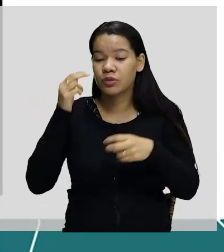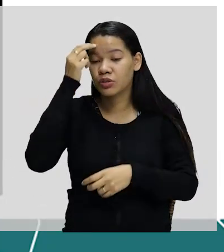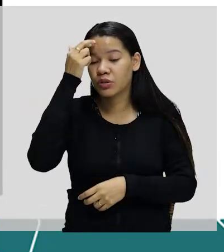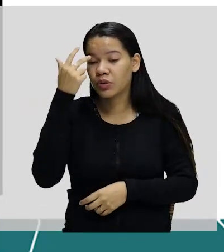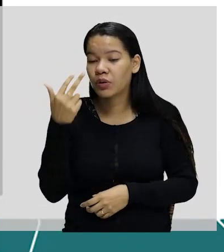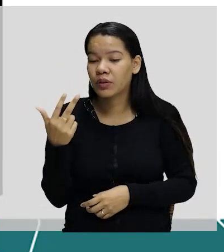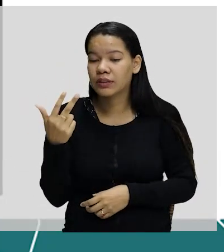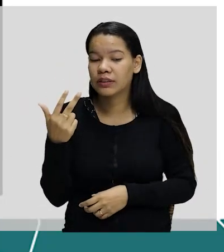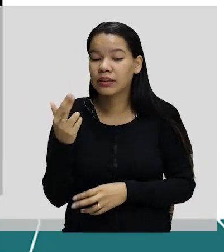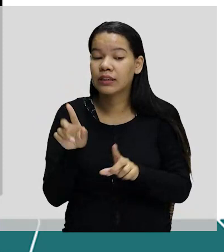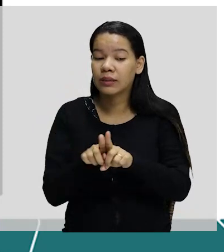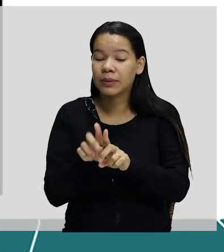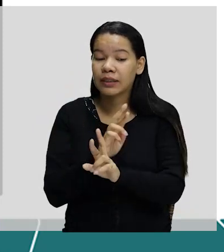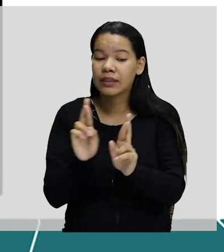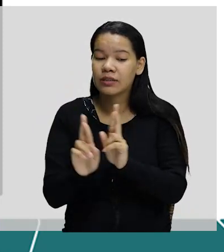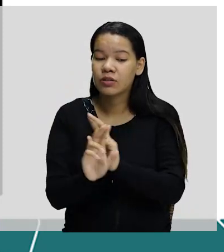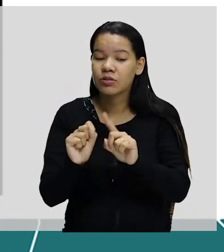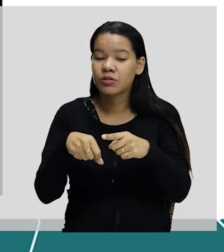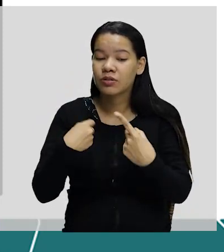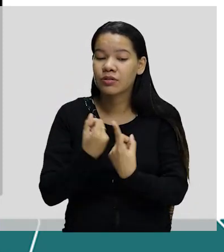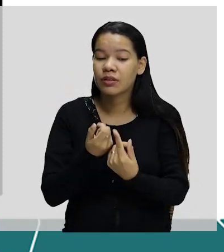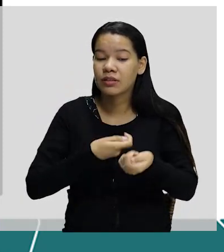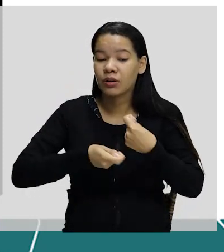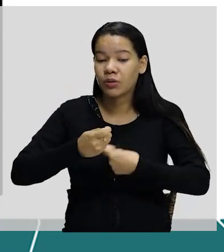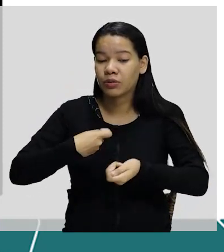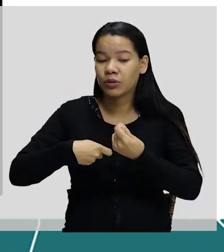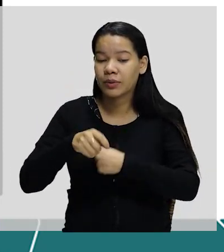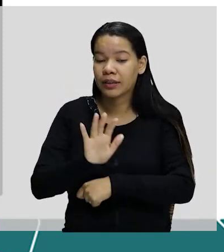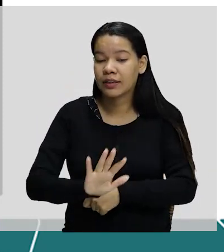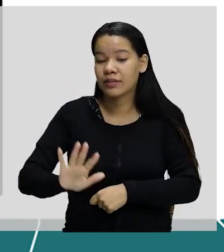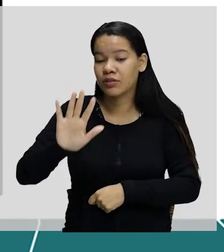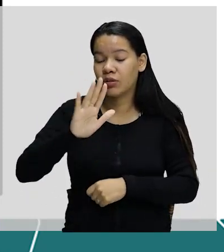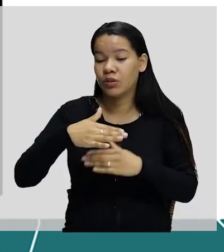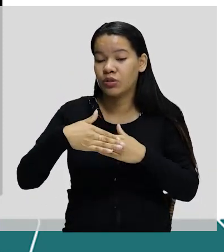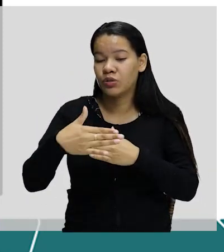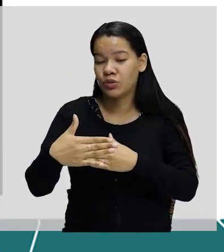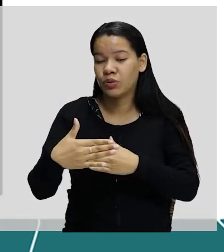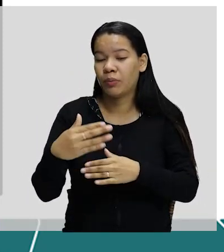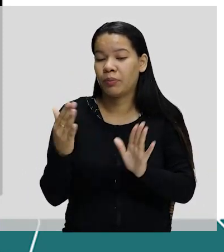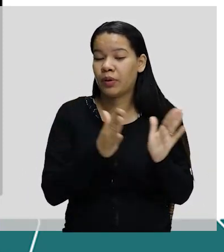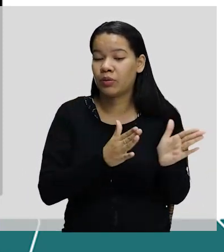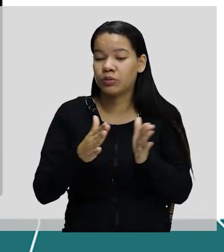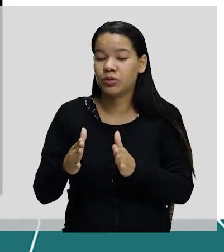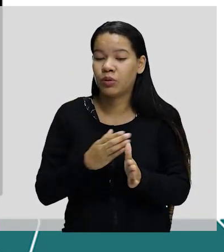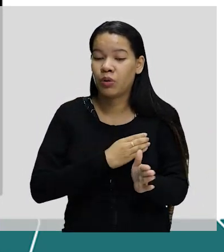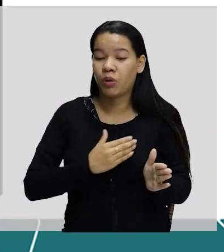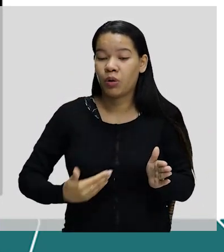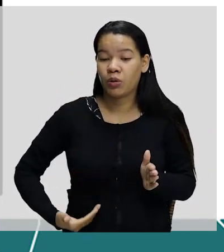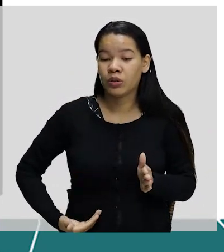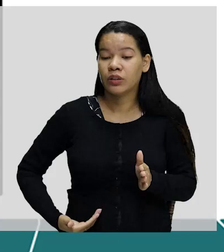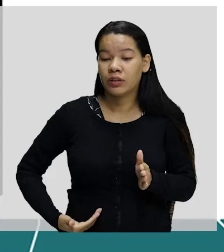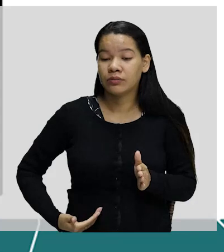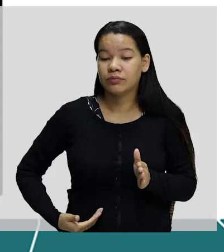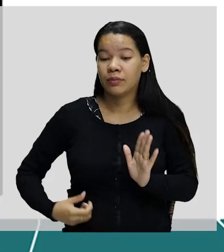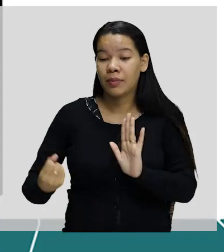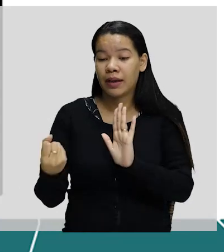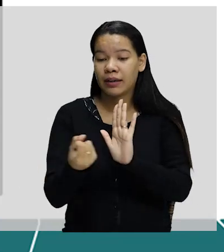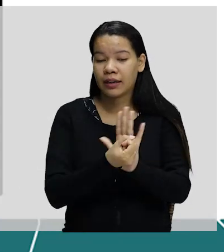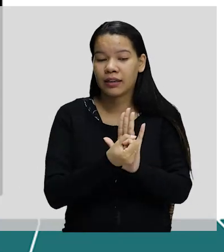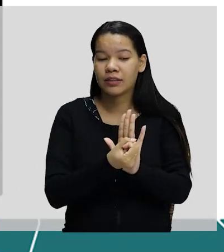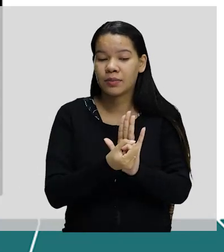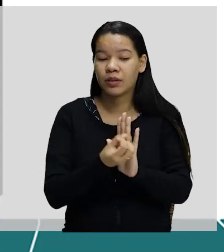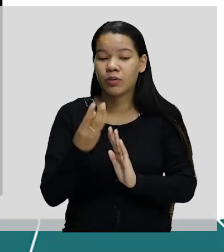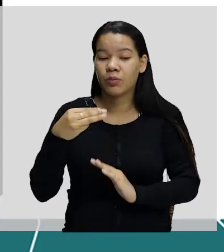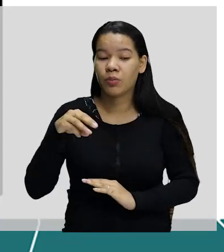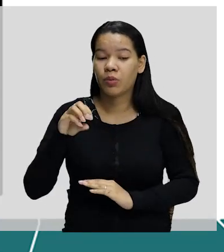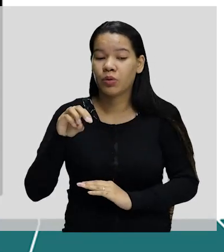econômicas da região durante o período colonial, marcadas pela monocultura, criação extensiva de gado